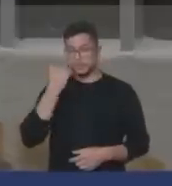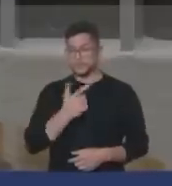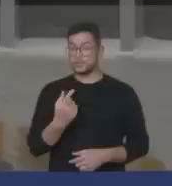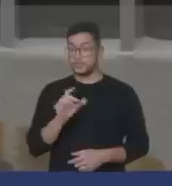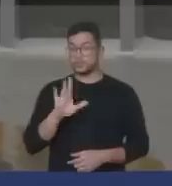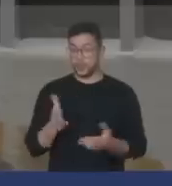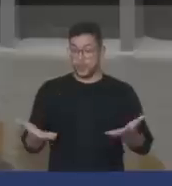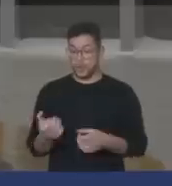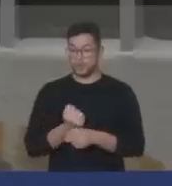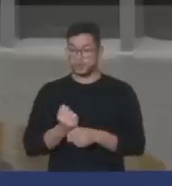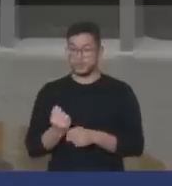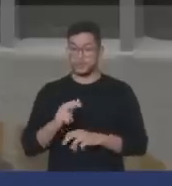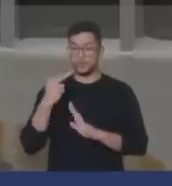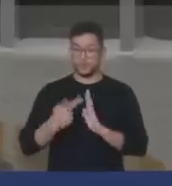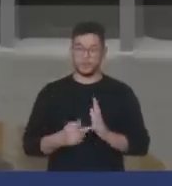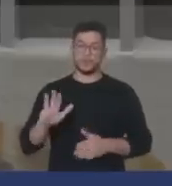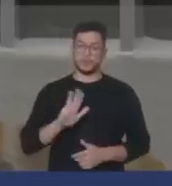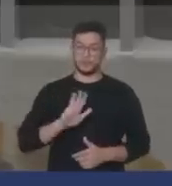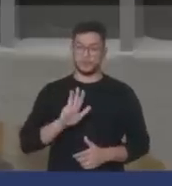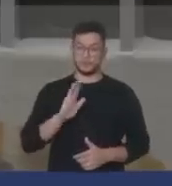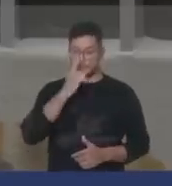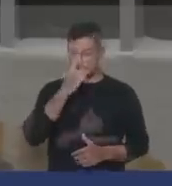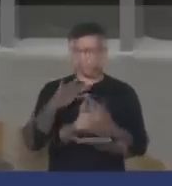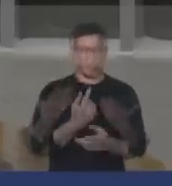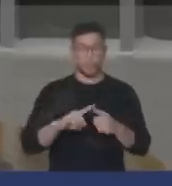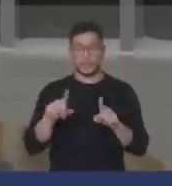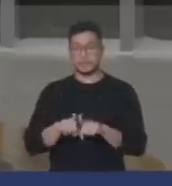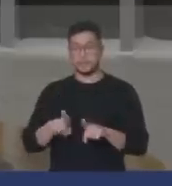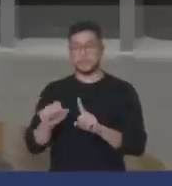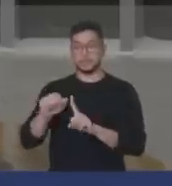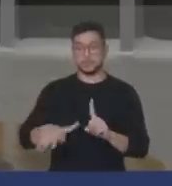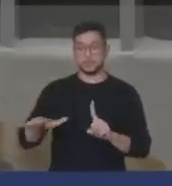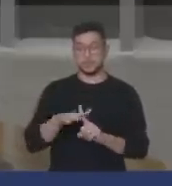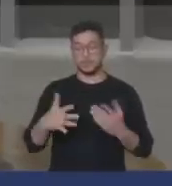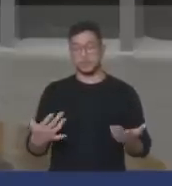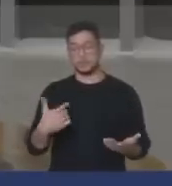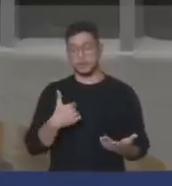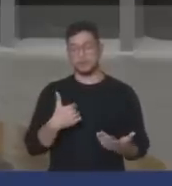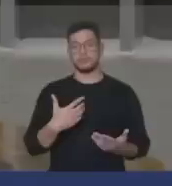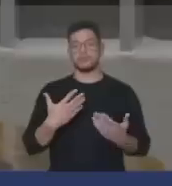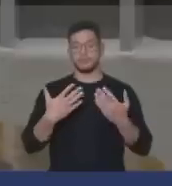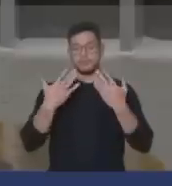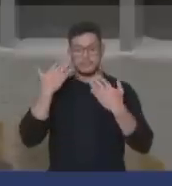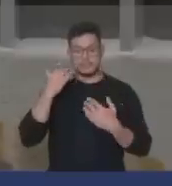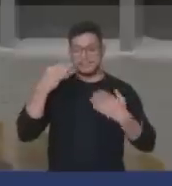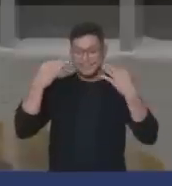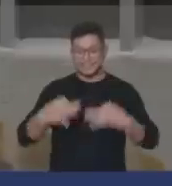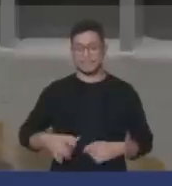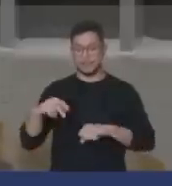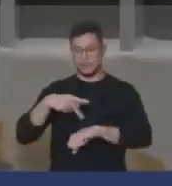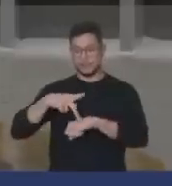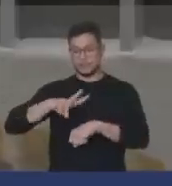projeto encaminhado pelo presidente Lula. Isso está fora, está garantido. E eu não tenho dúvida que esse país voltará a crescer, que